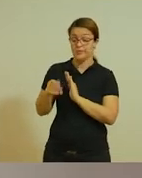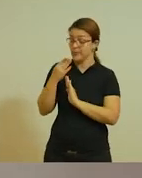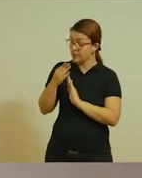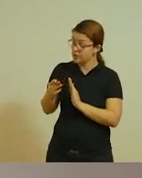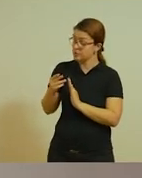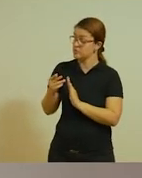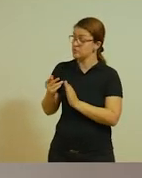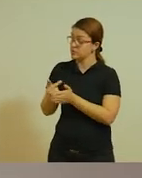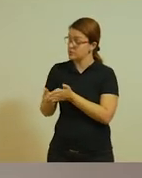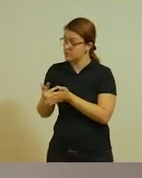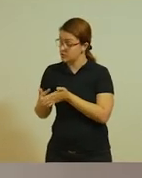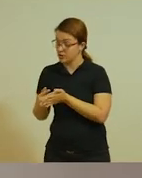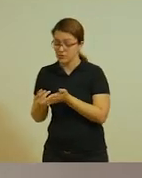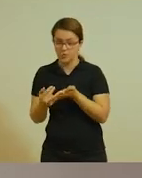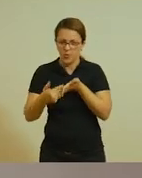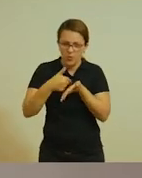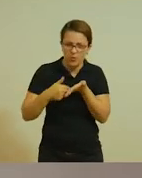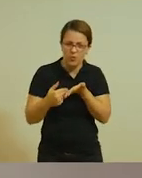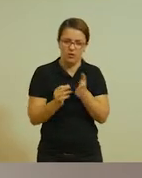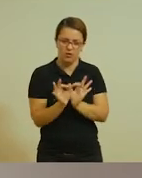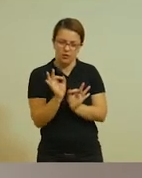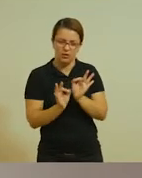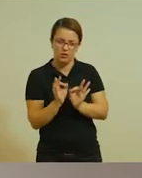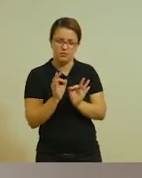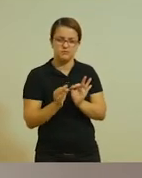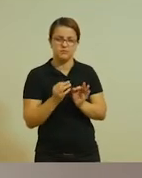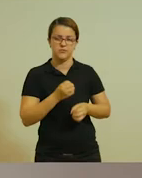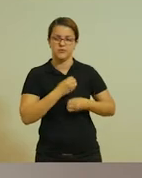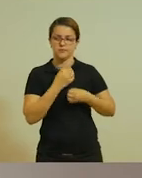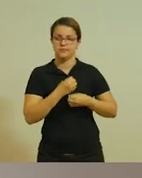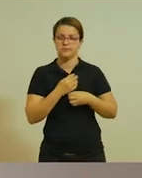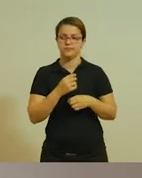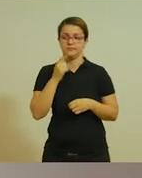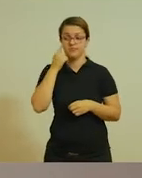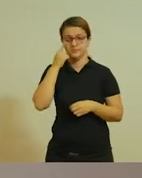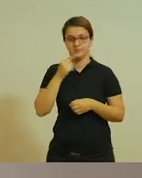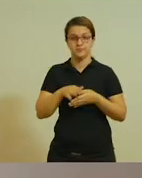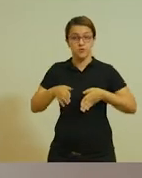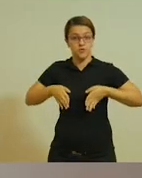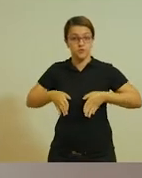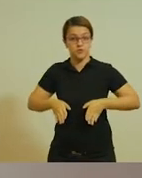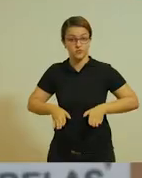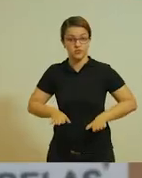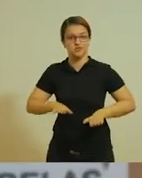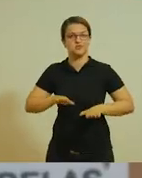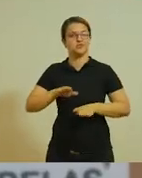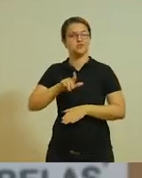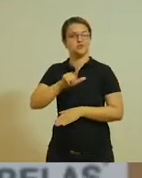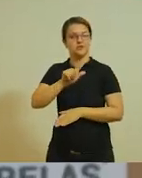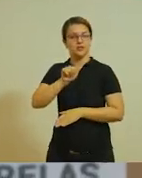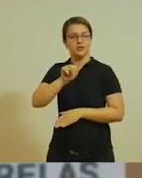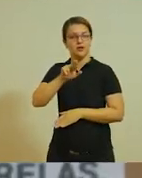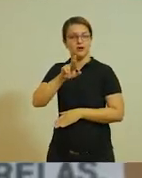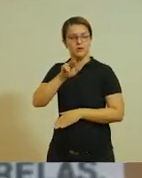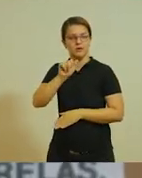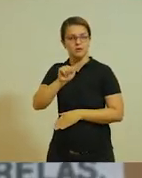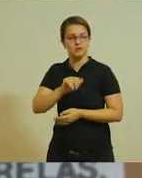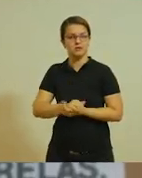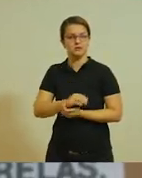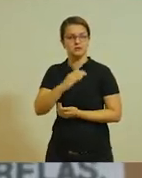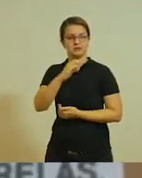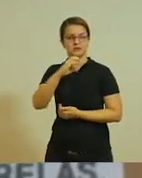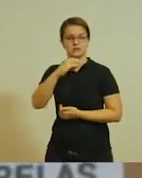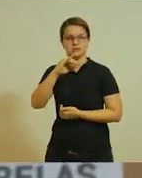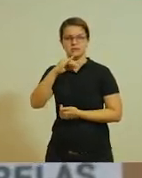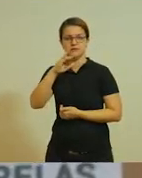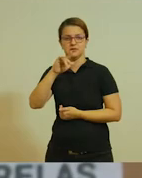para ela desenhar e você cola, você coloca na mesa, tá? Então vamos começar? Você vai ler para ela. O vestido de Laura,